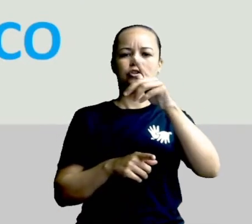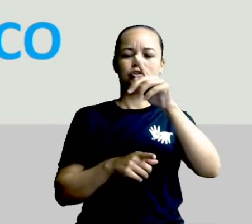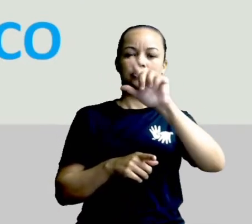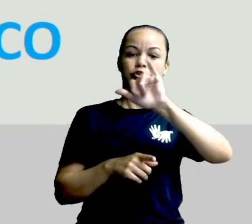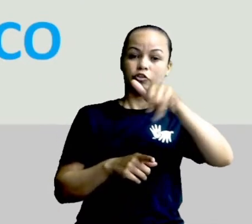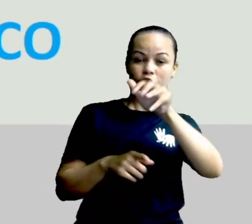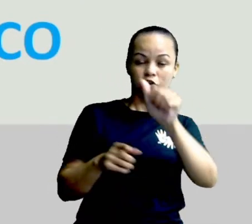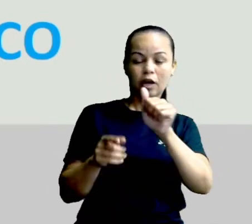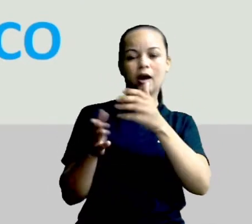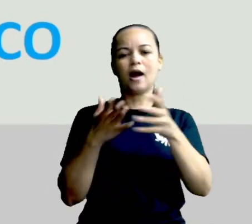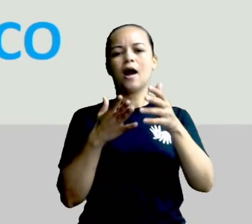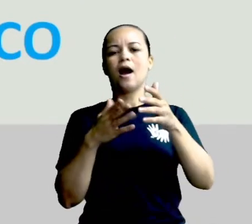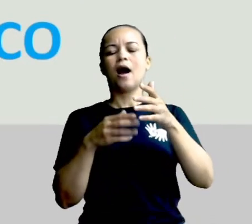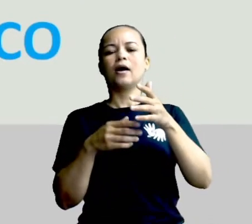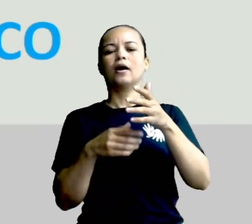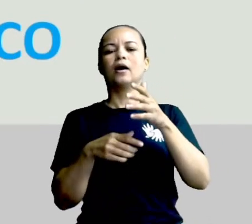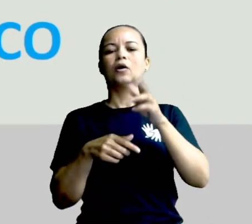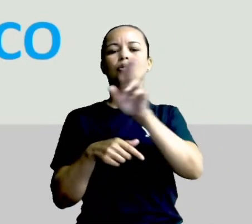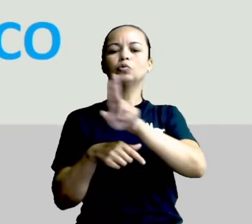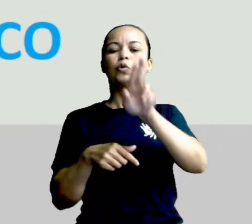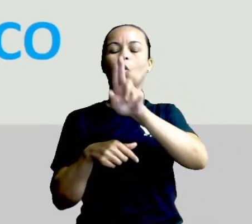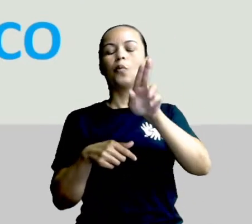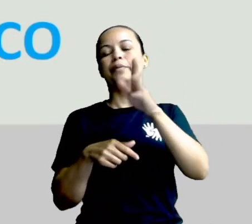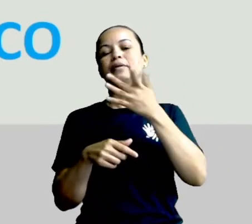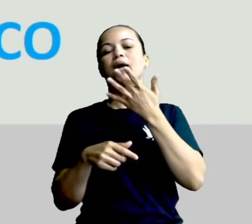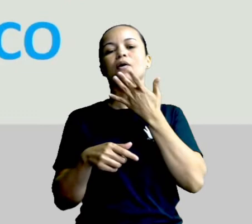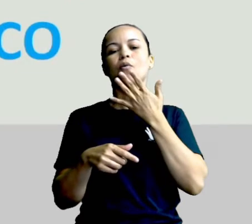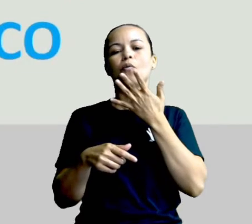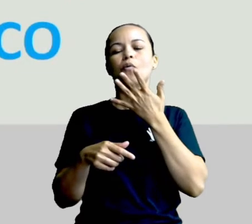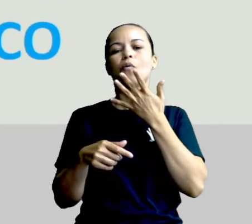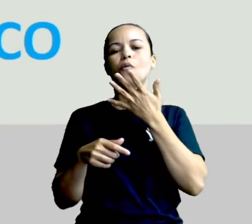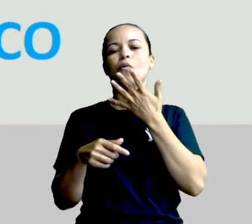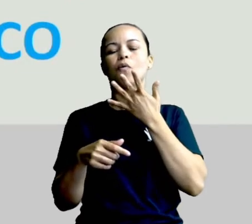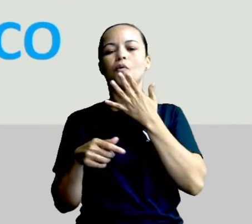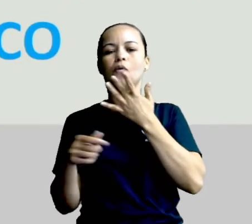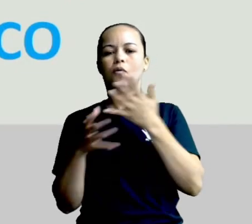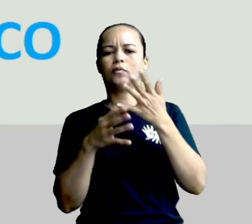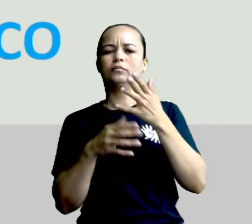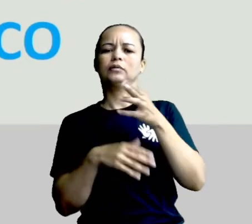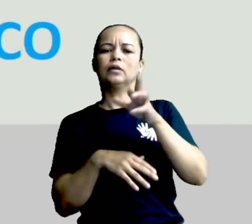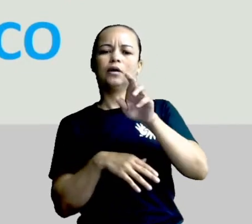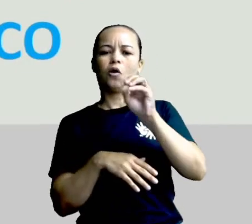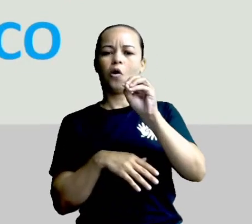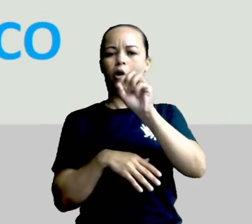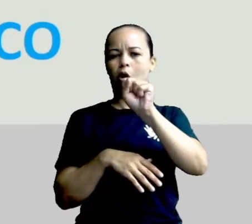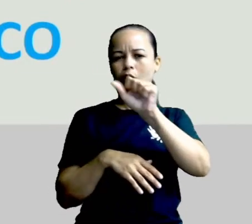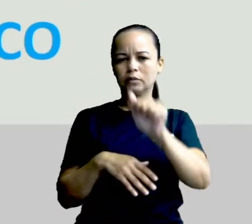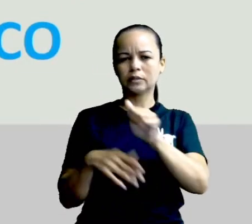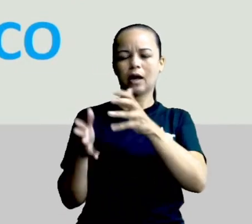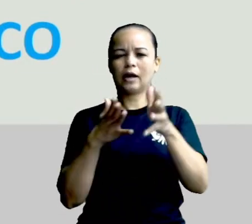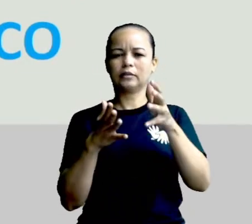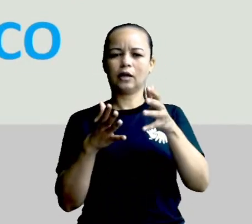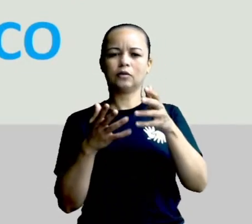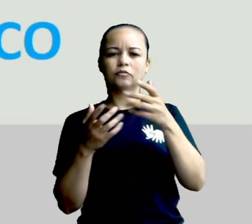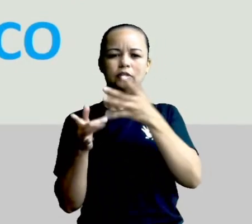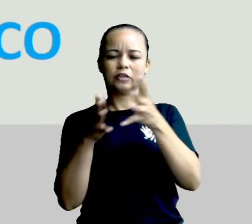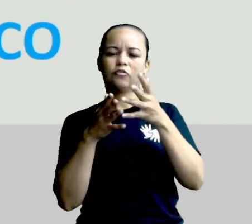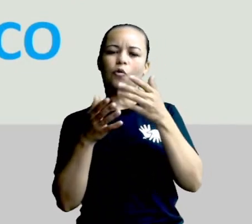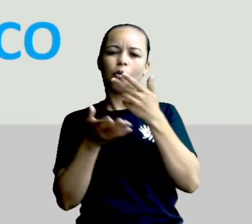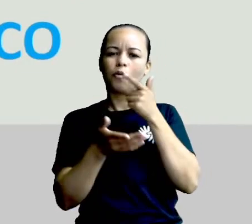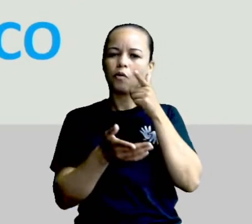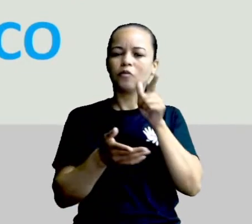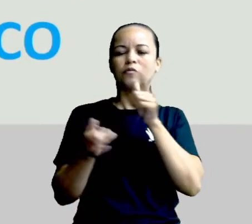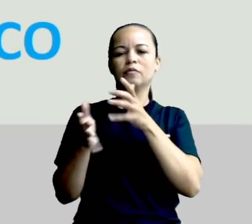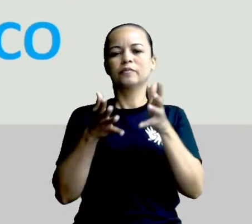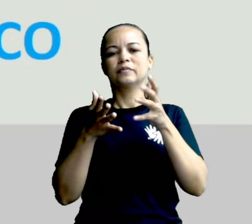cor está escrita a palavra rosa? Vocês vão dizer o nome da cor e não, tá? O nome. Vocês vão ver que vocês vão